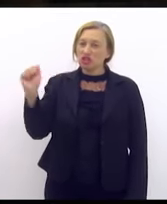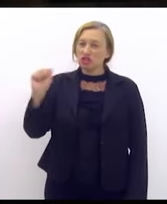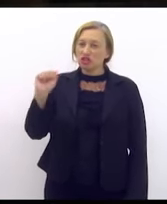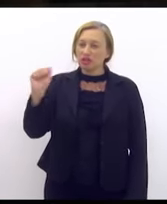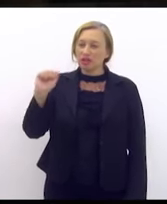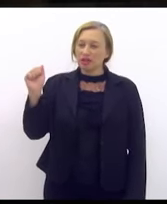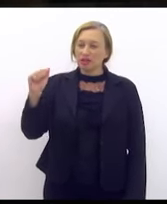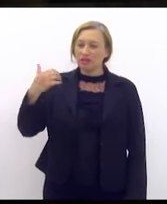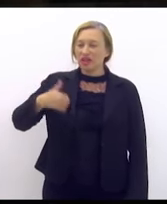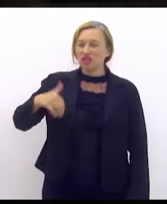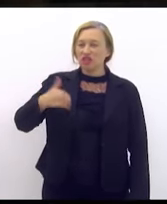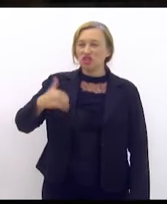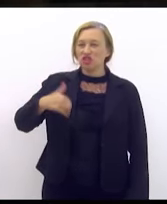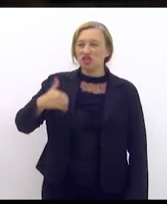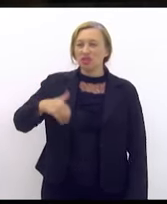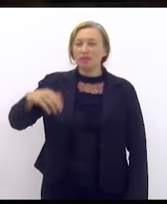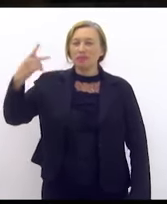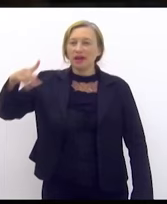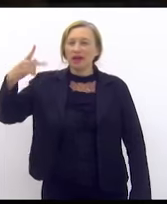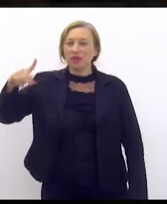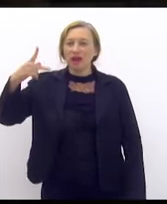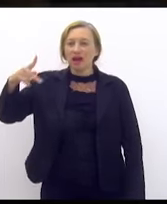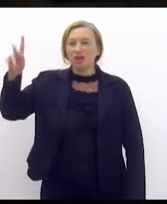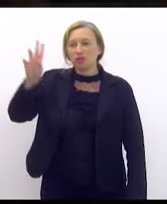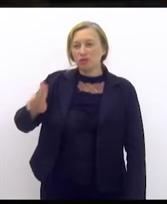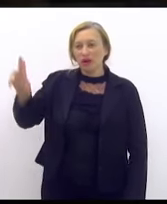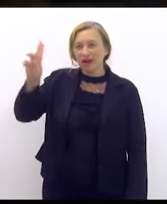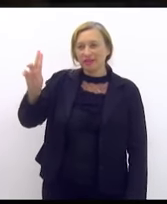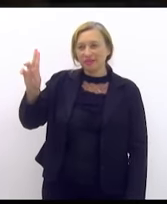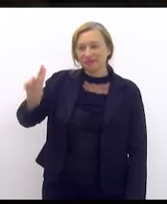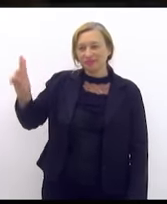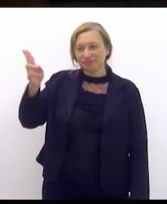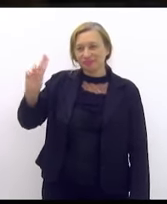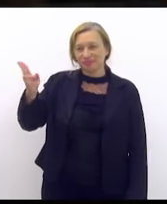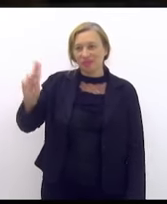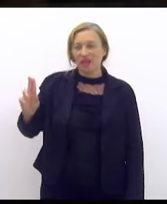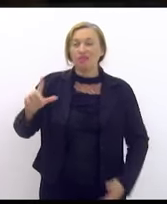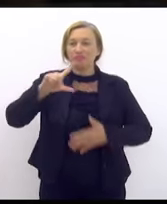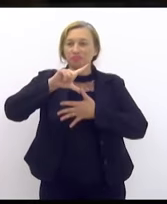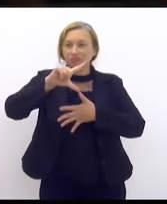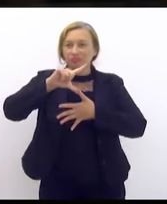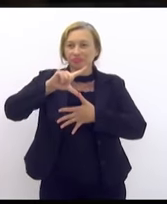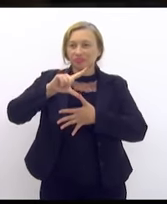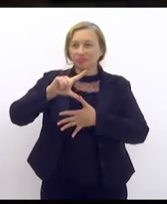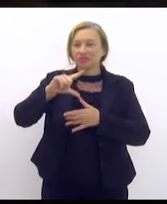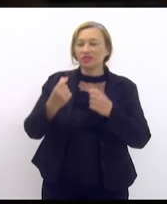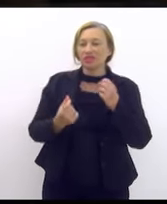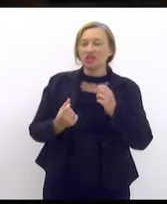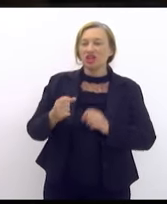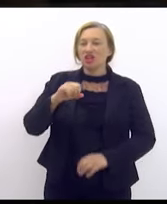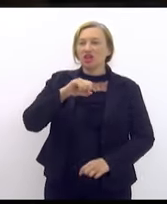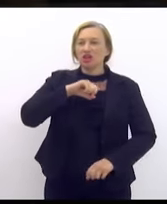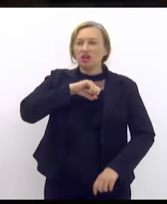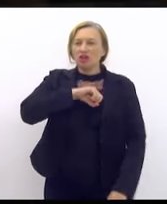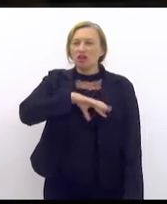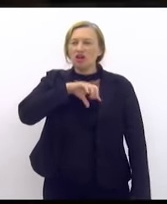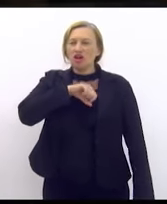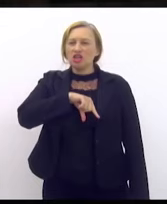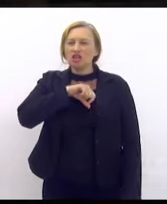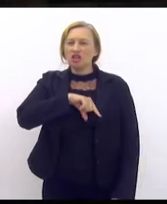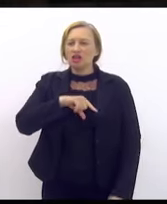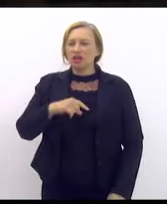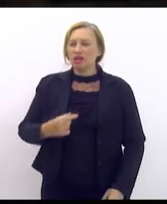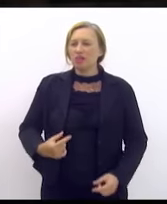América ao sul do nosso Brasil que tá aqui dentro da América Latina Chile etc Que língua se fala